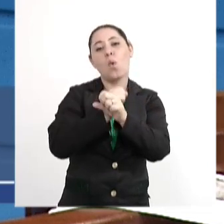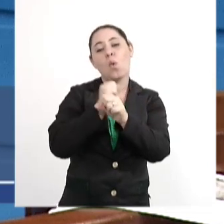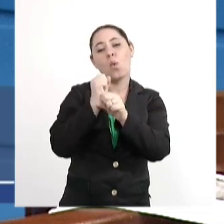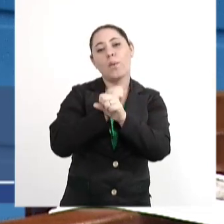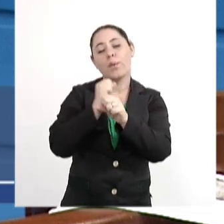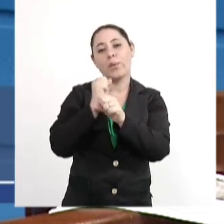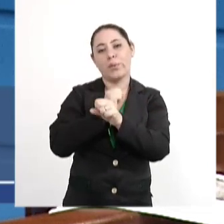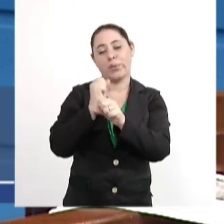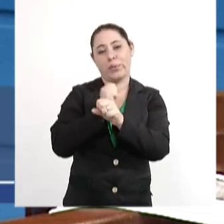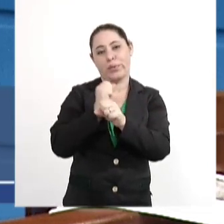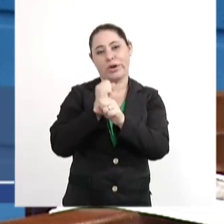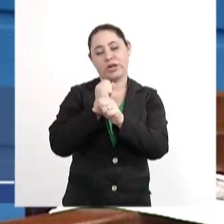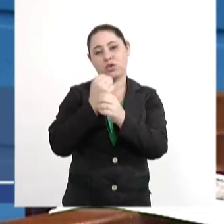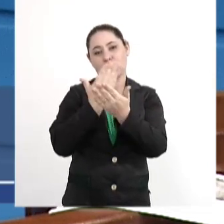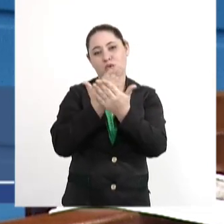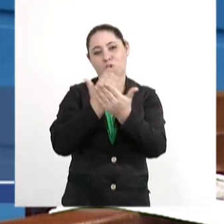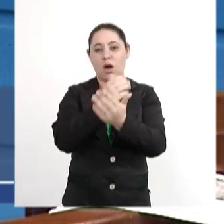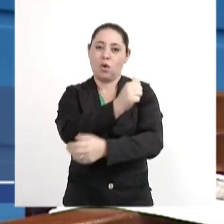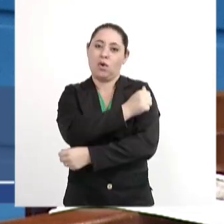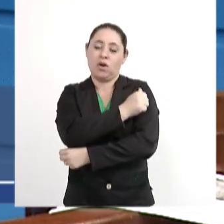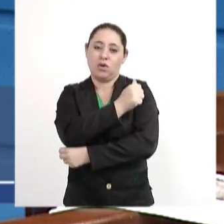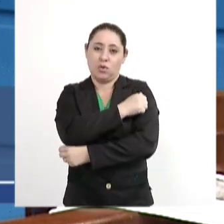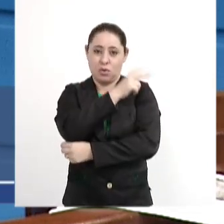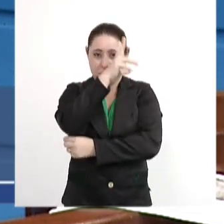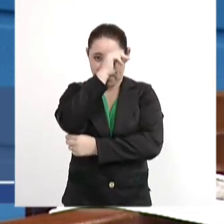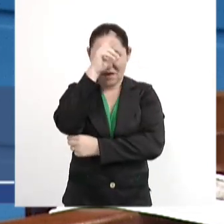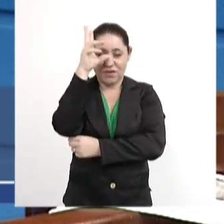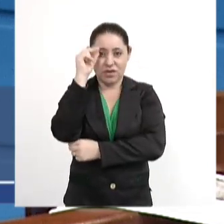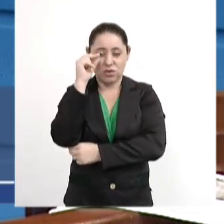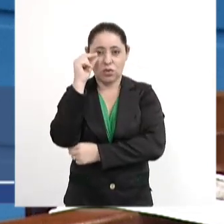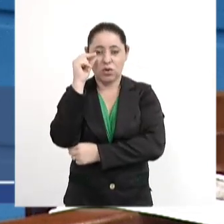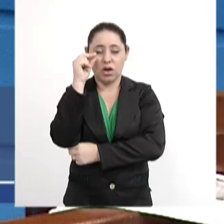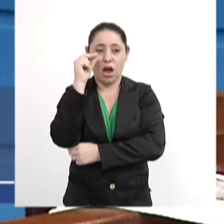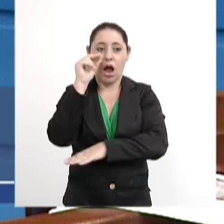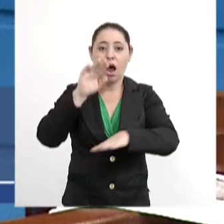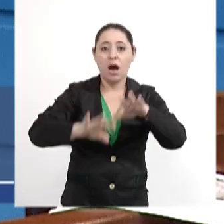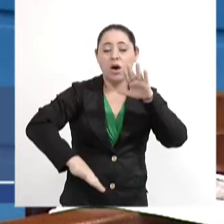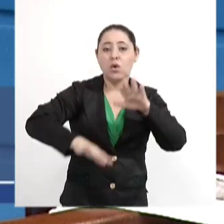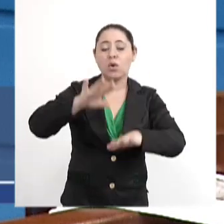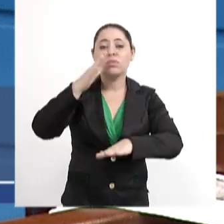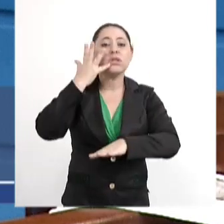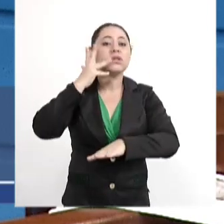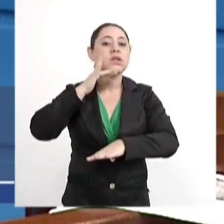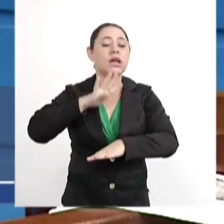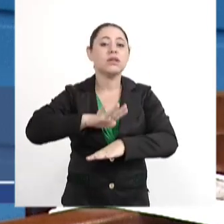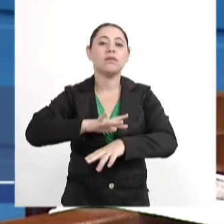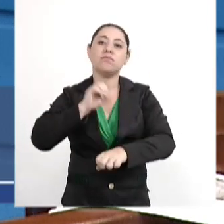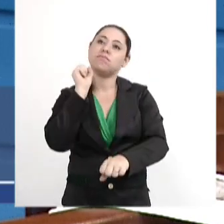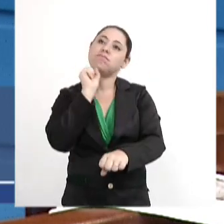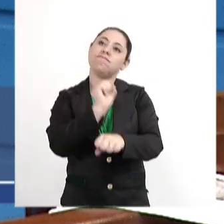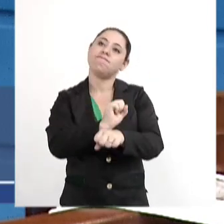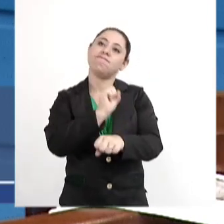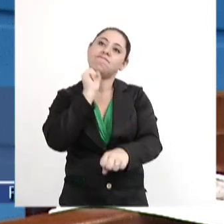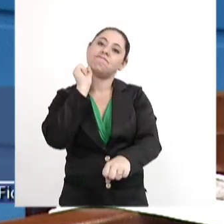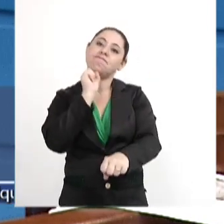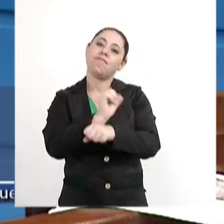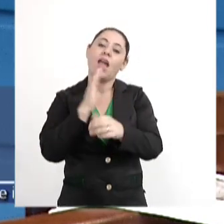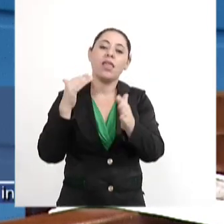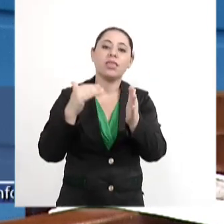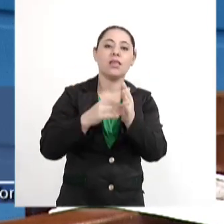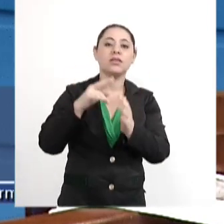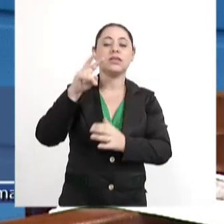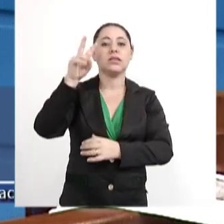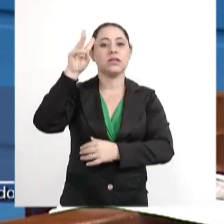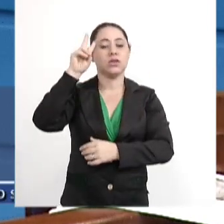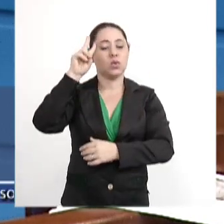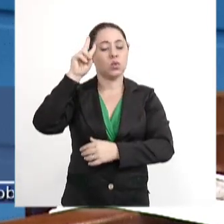ano letivo para os alunos da rede municipal, algumas crianças deverão esperar até